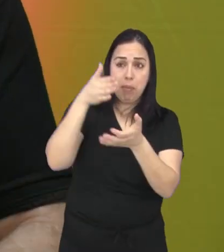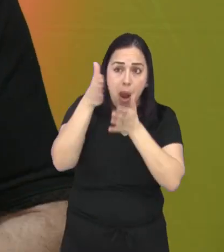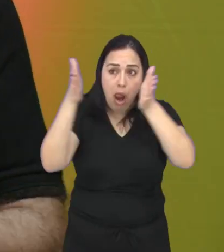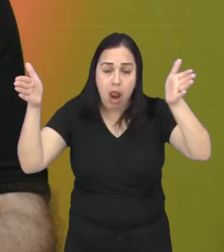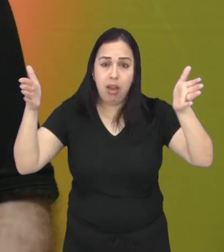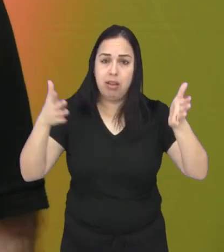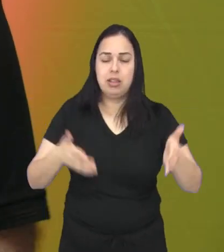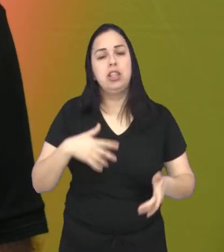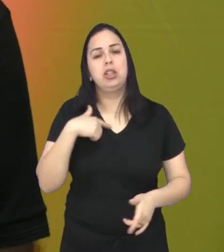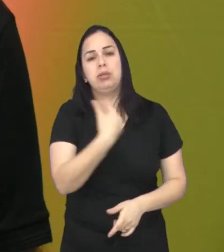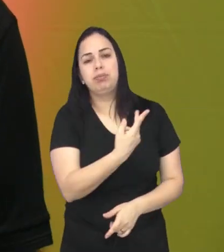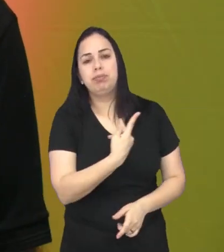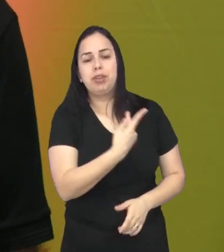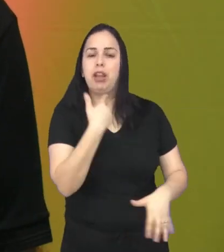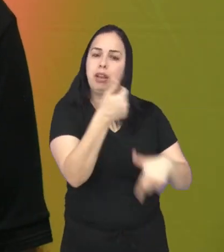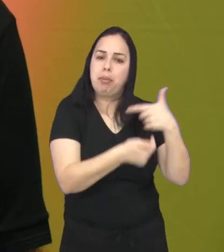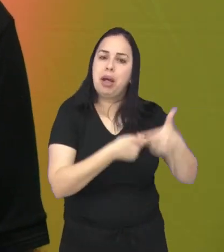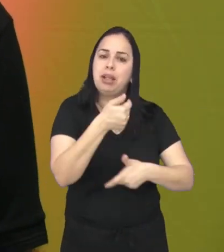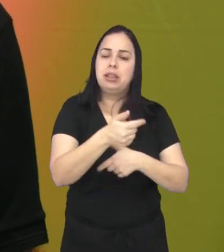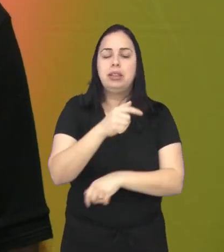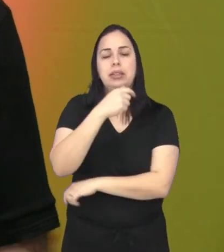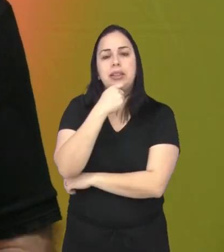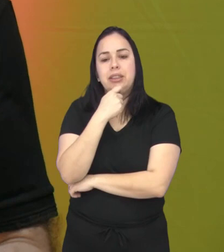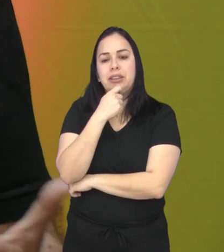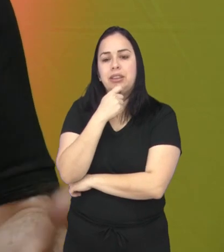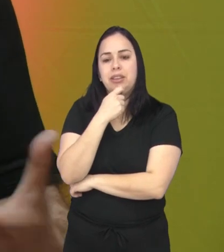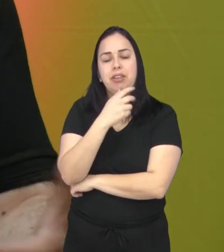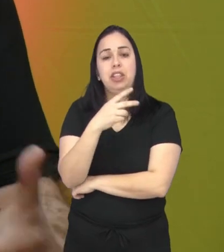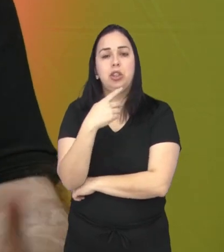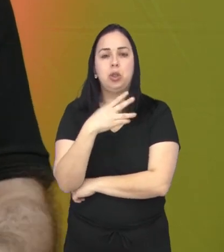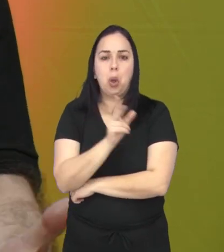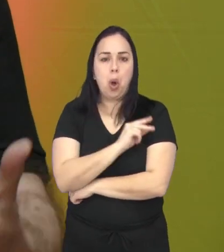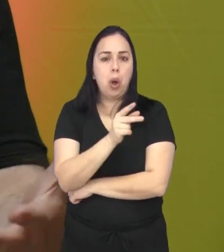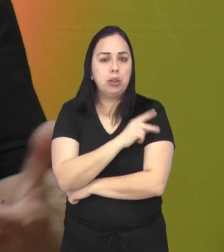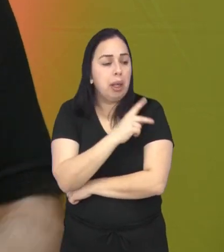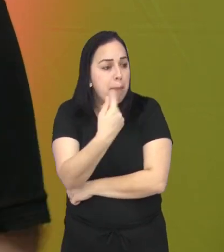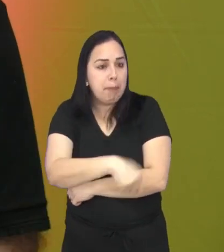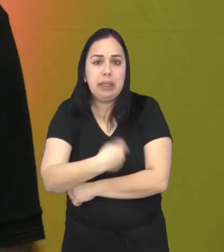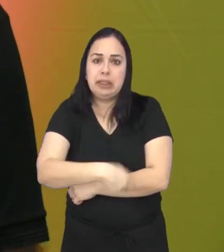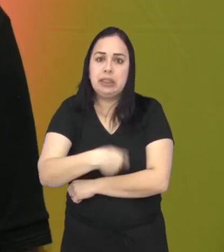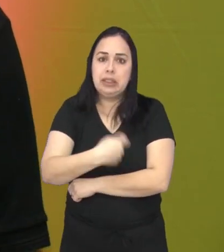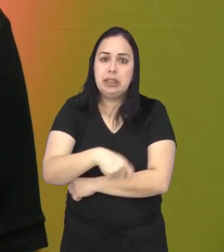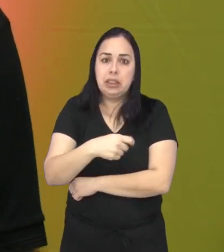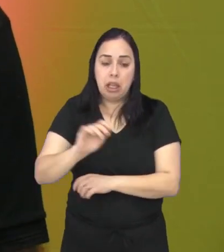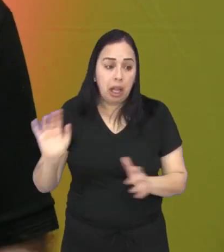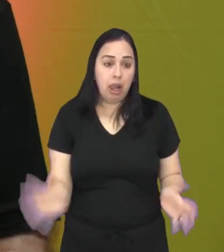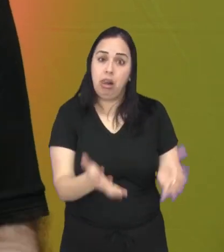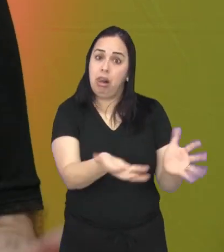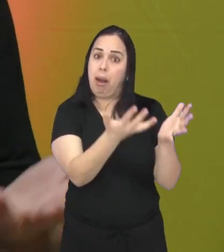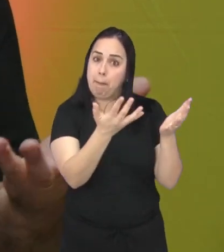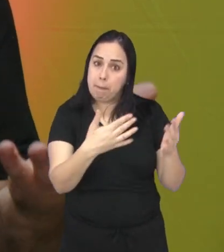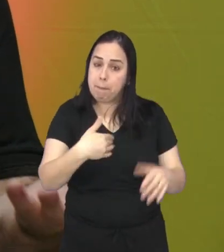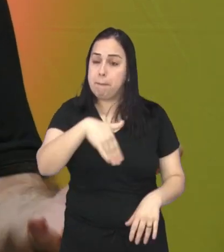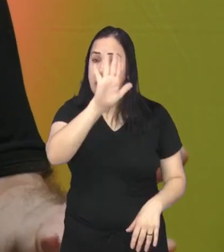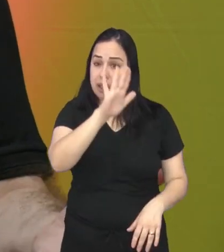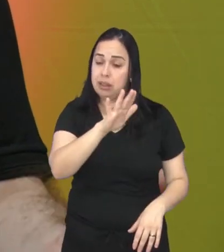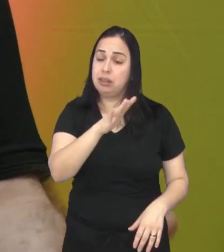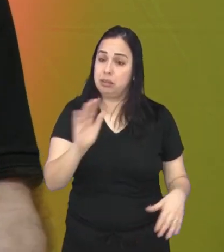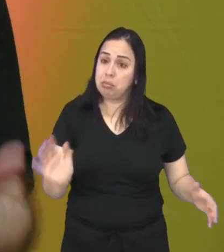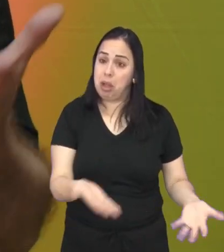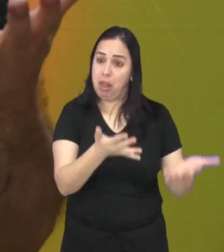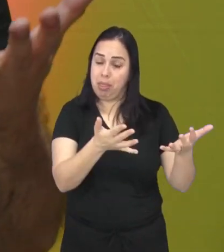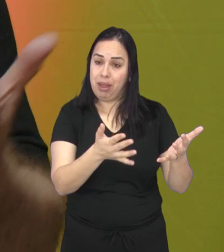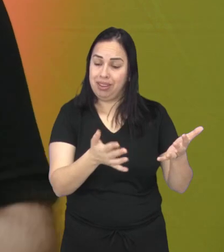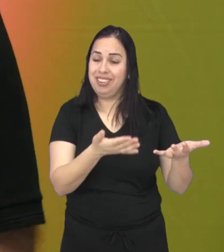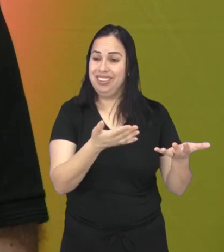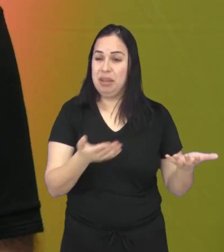começou a trabalhar o negócio. E tem um momento que eu falei, gente, a gente precisa de um nome maior para levantar a